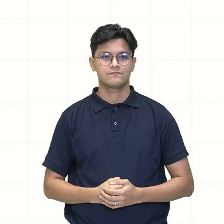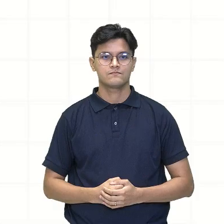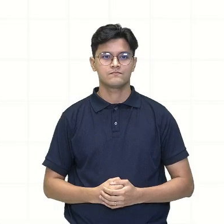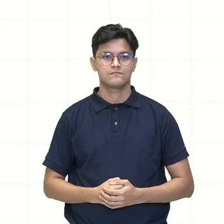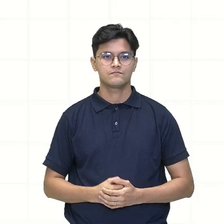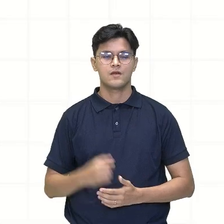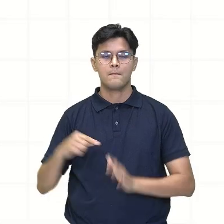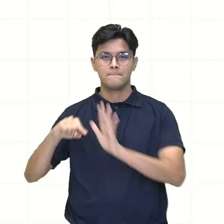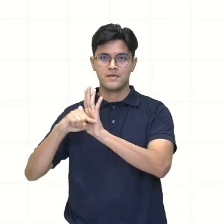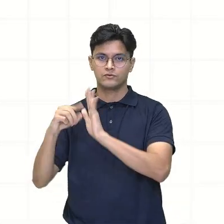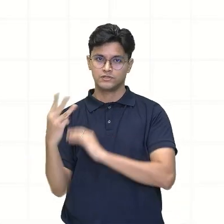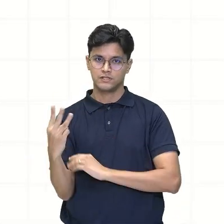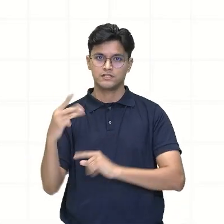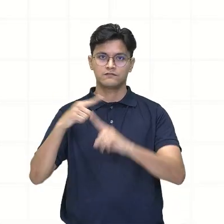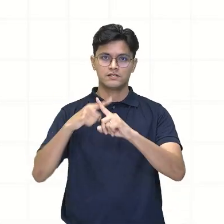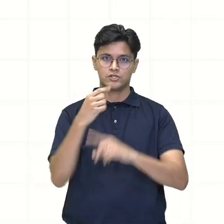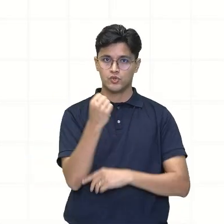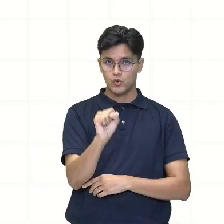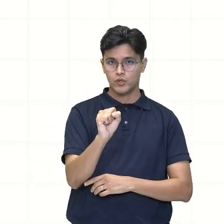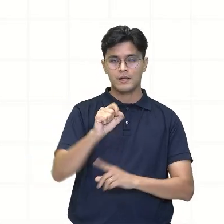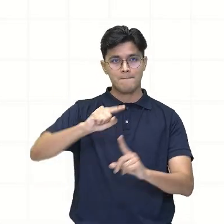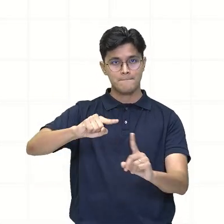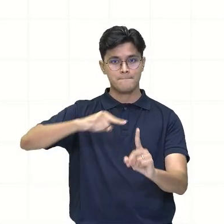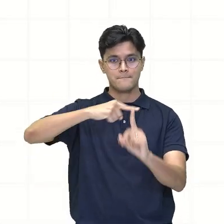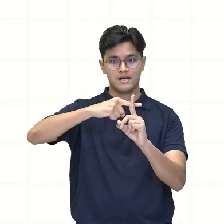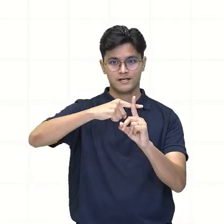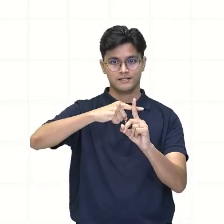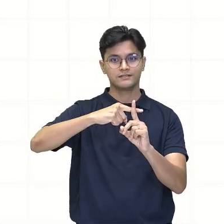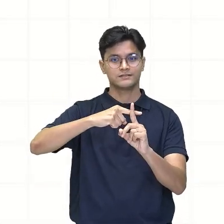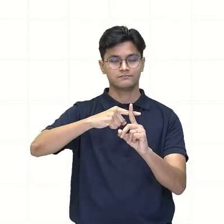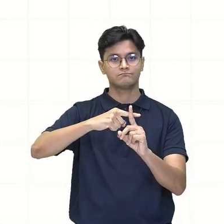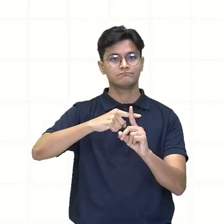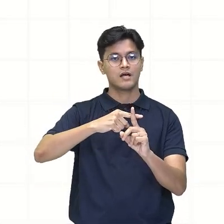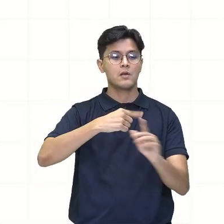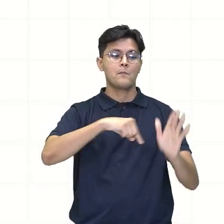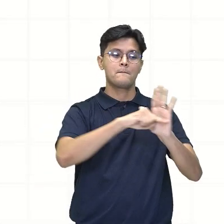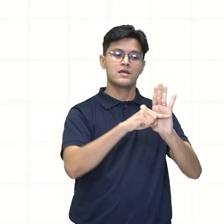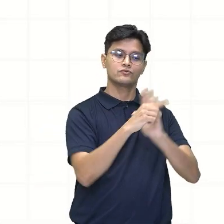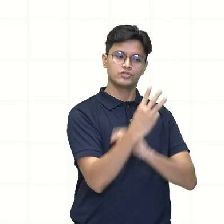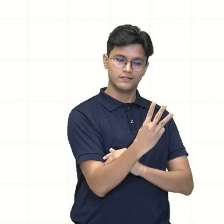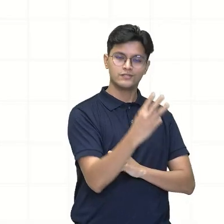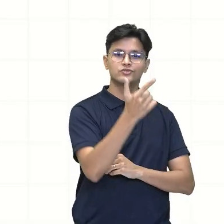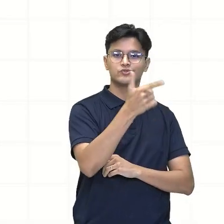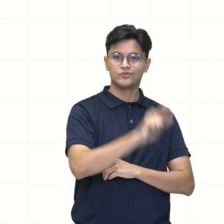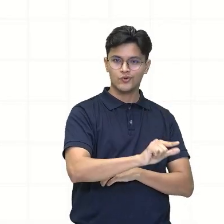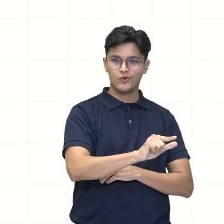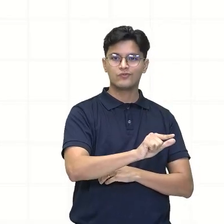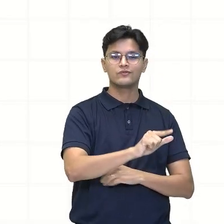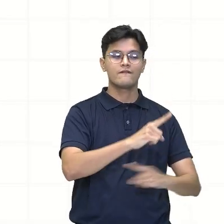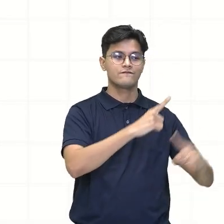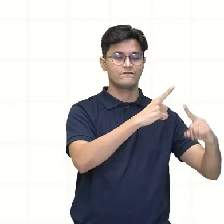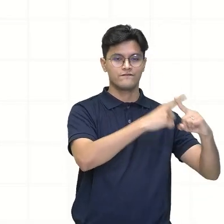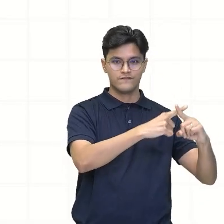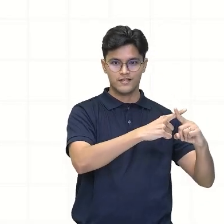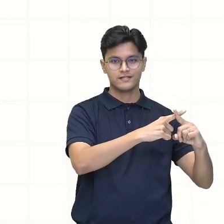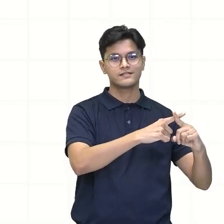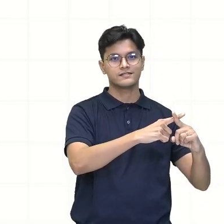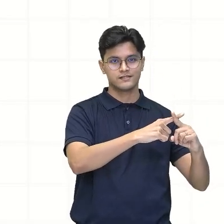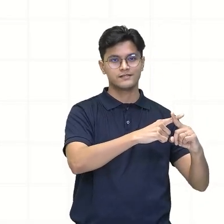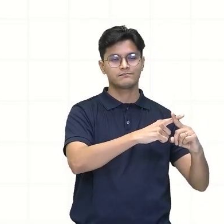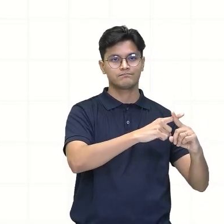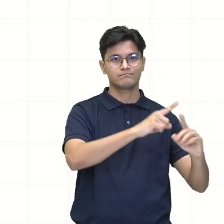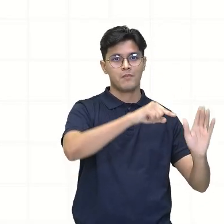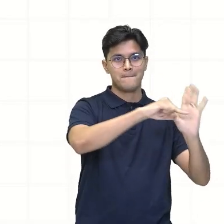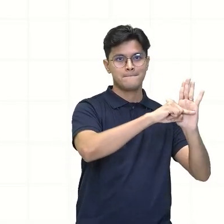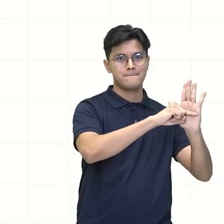Mais, agora, o menos 3 novamente vai multiplicar o mais 4,